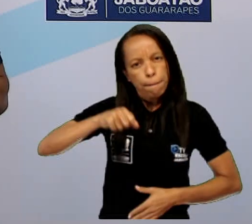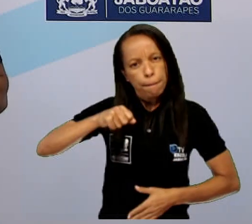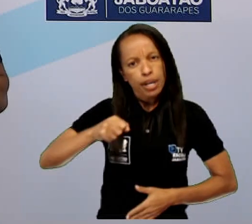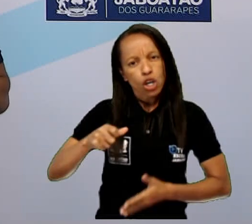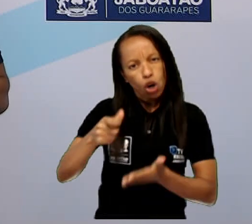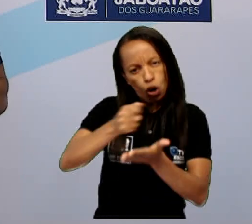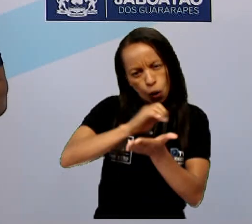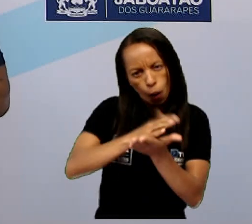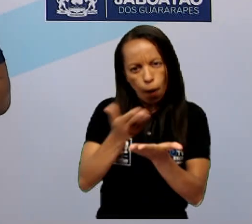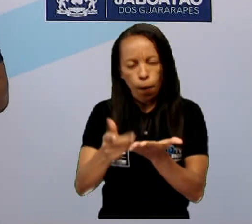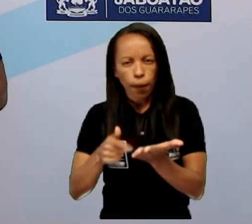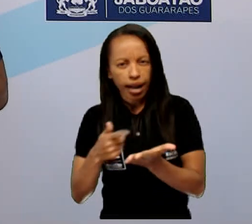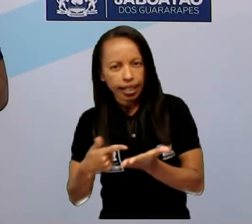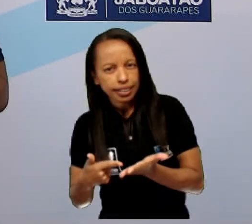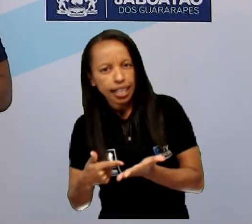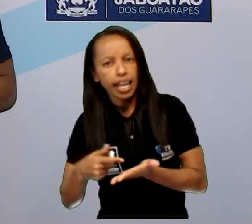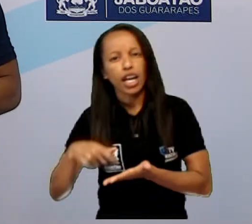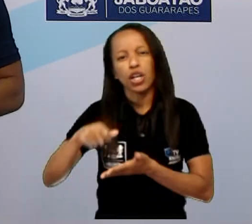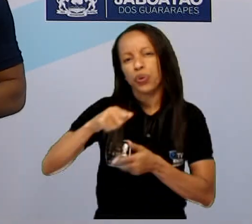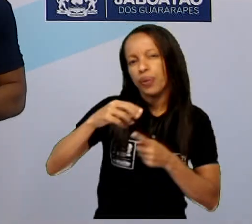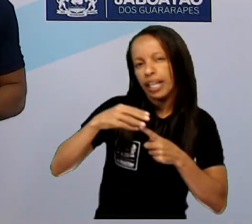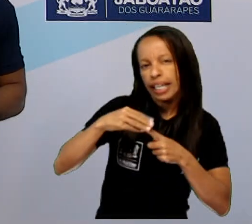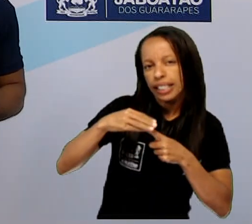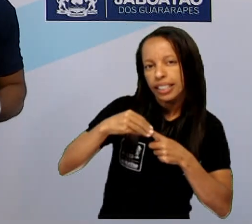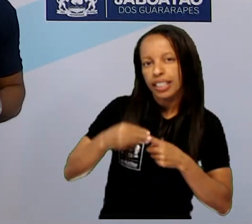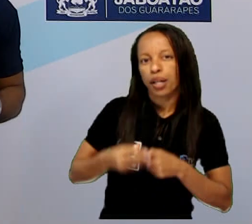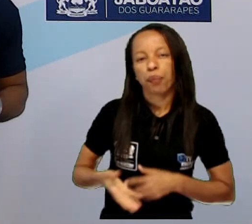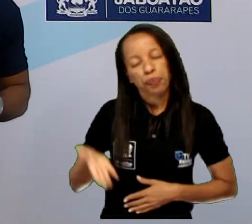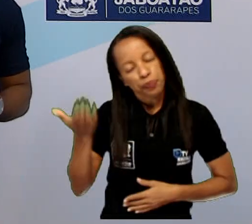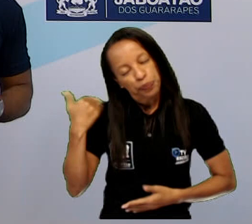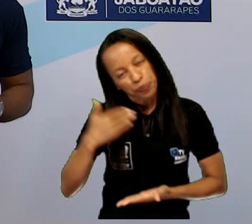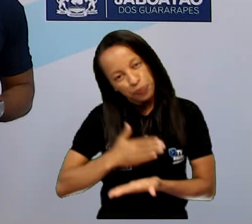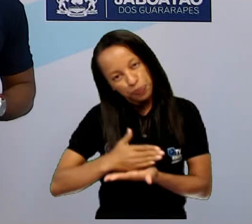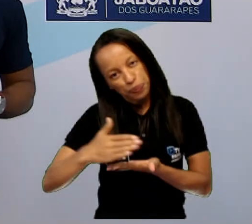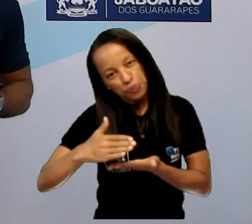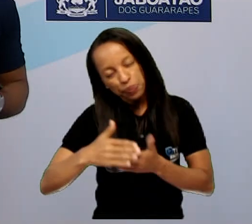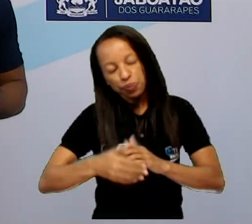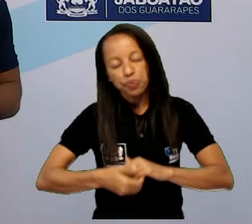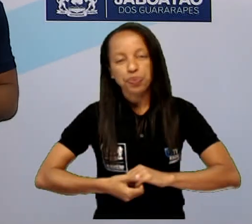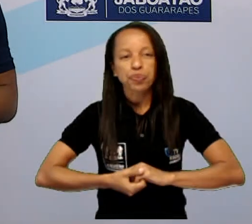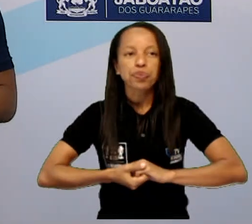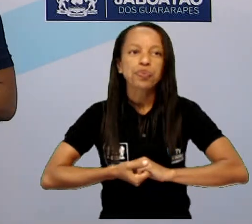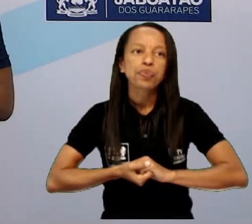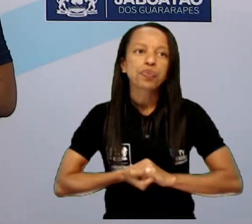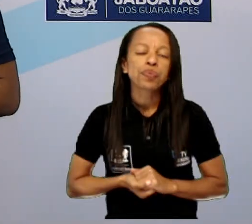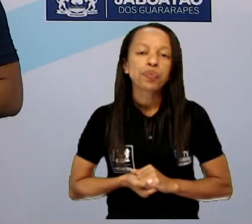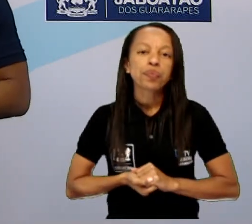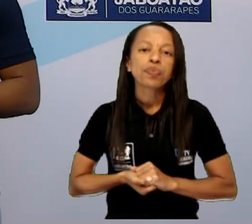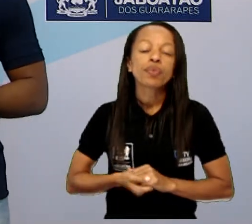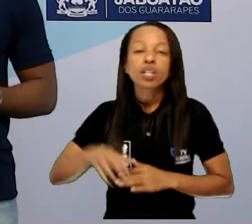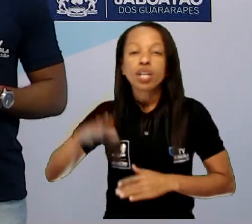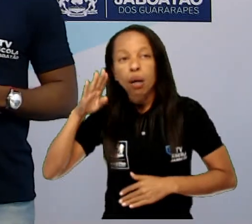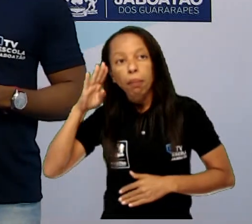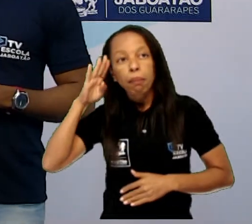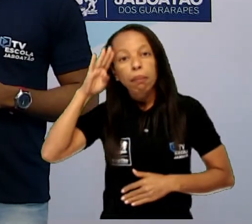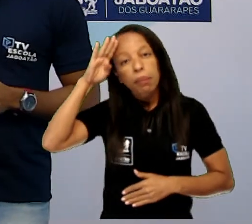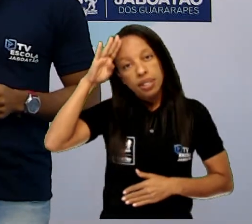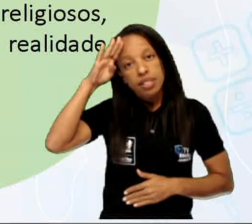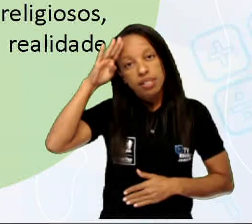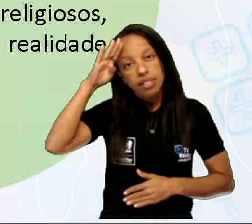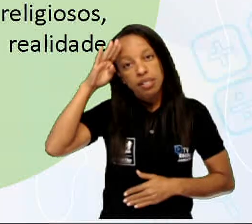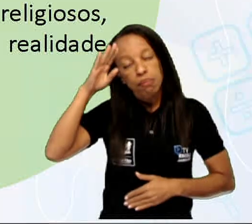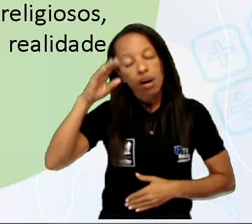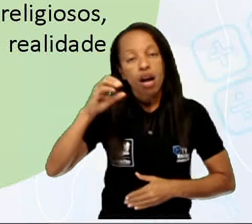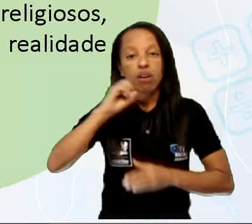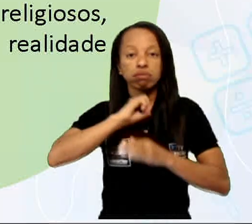mundo pronto em casa? Então vamos dar sequência à nossa aula de hoje. Bom, vamos lá. Principais, observem aí na